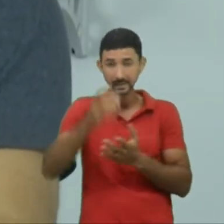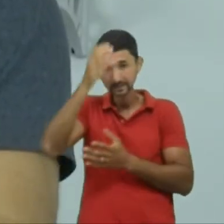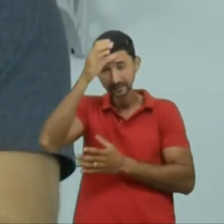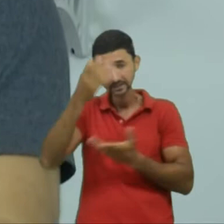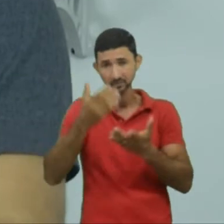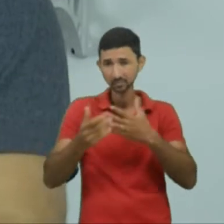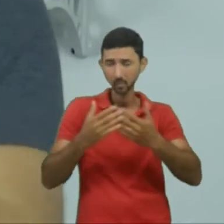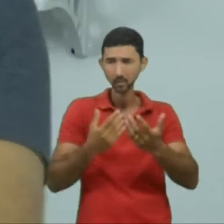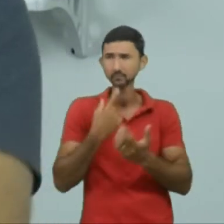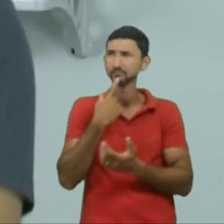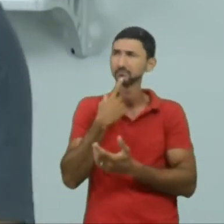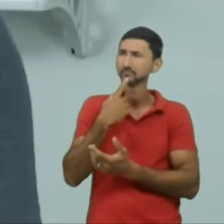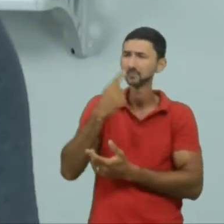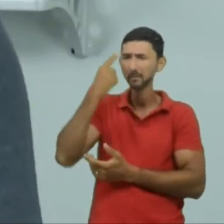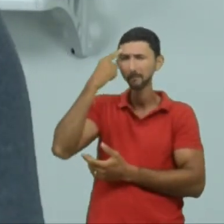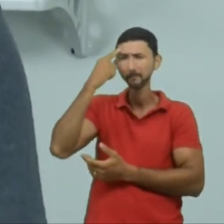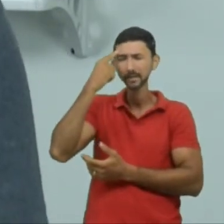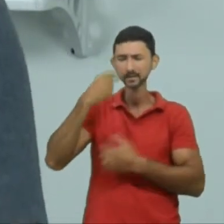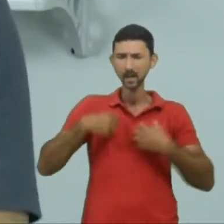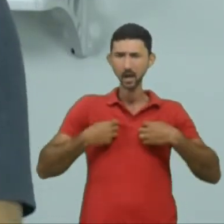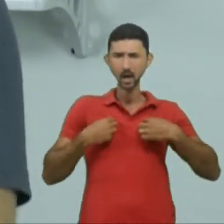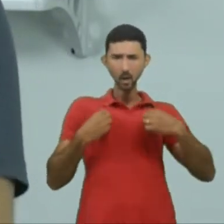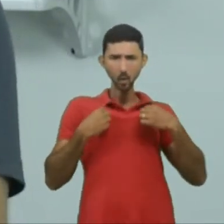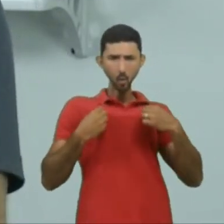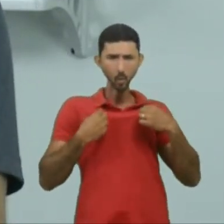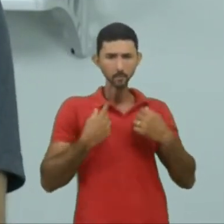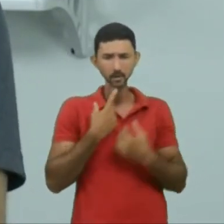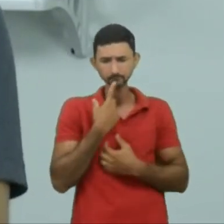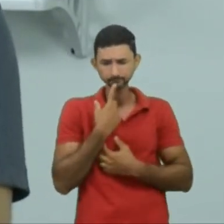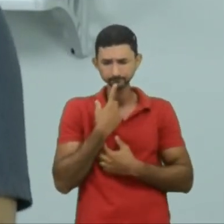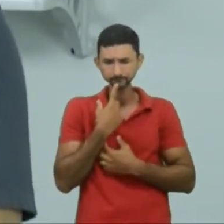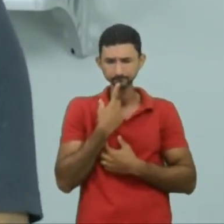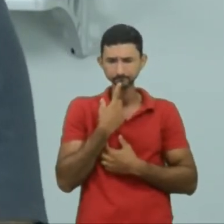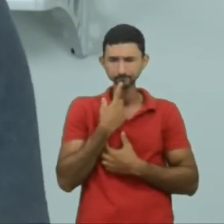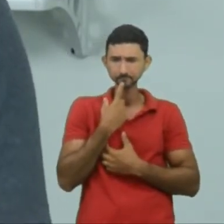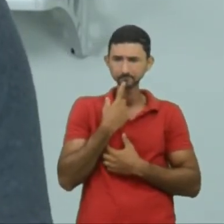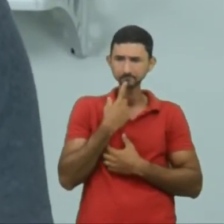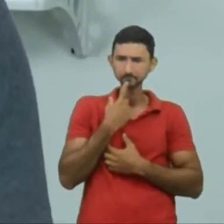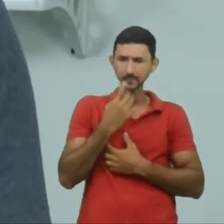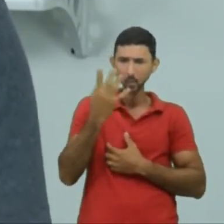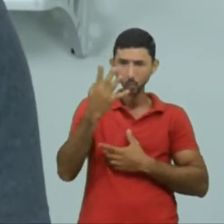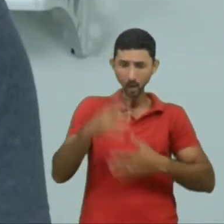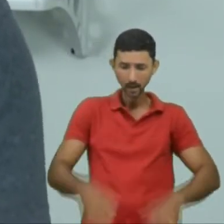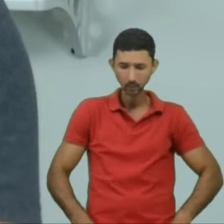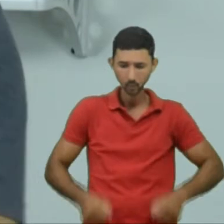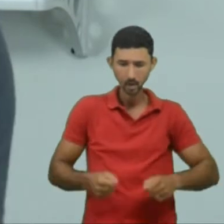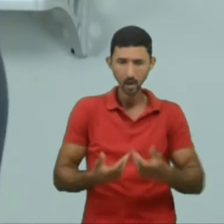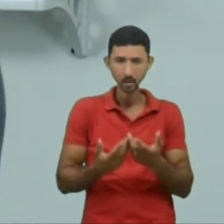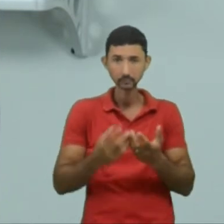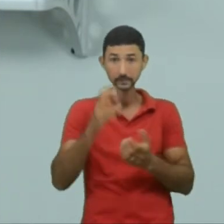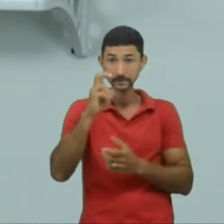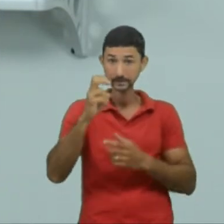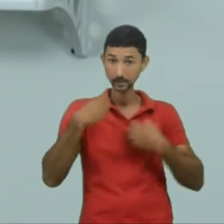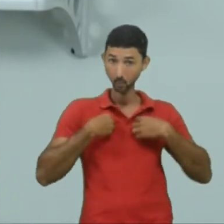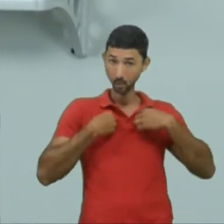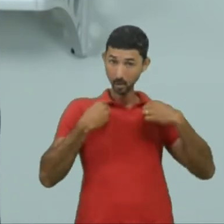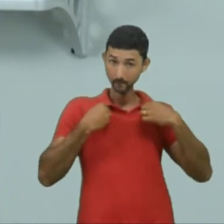assim indeciso quanto à questão da roupa. Poxa, eu tenho 4 calças e 5 camisas